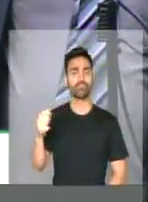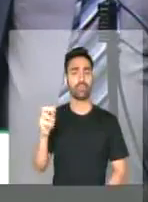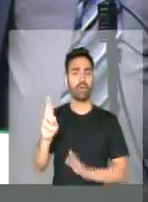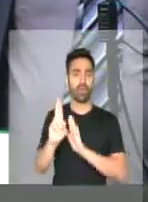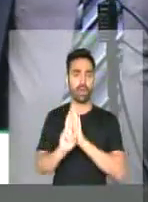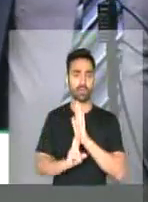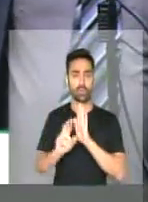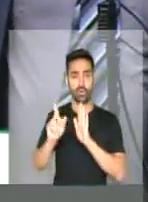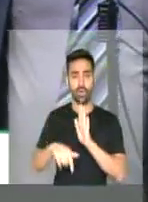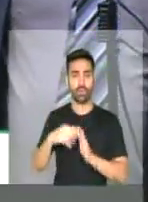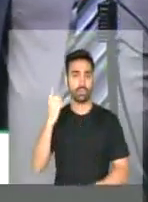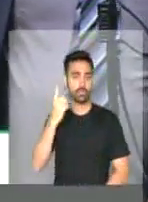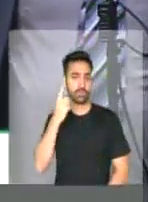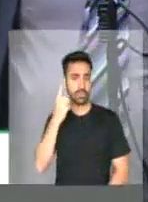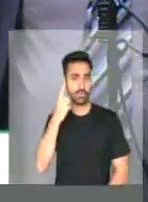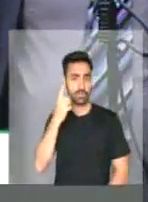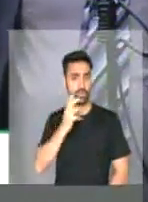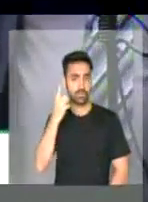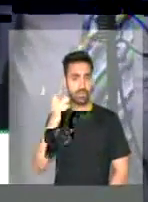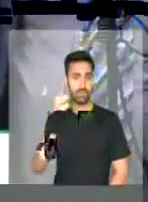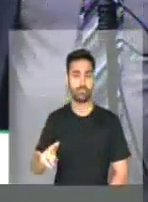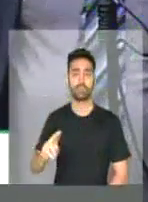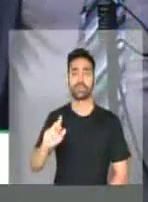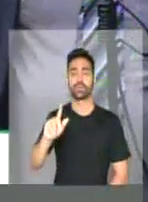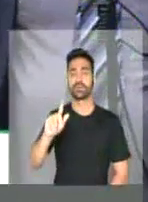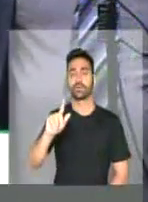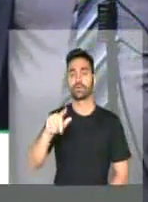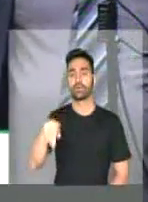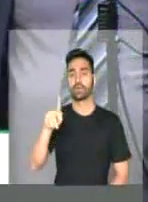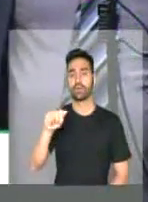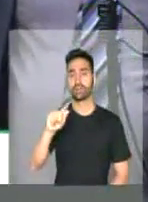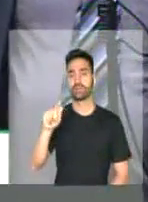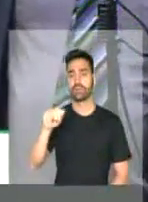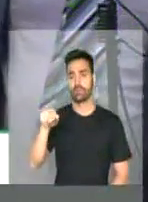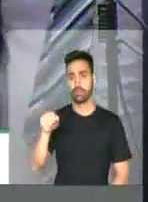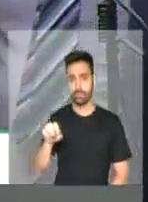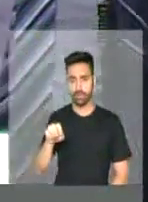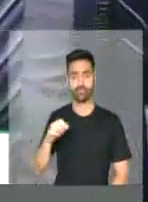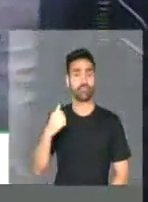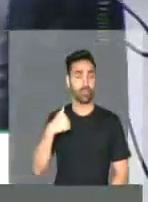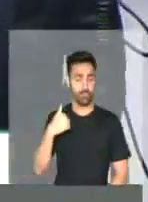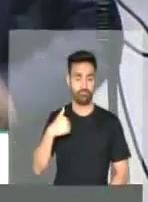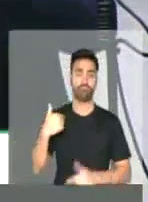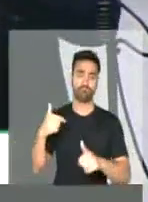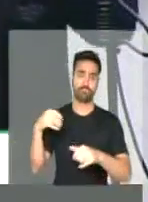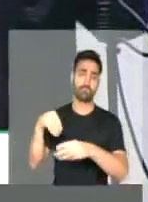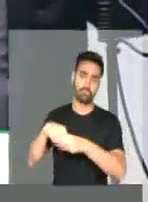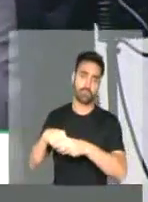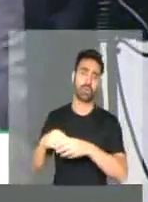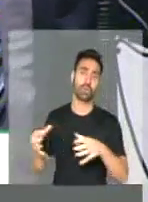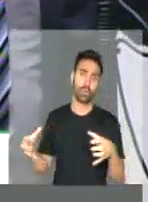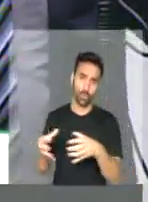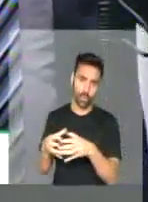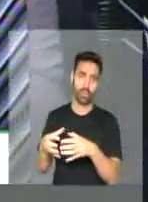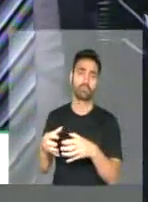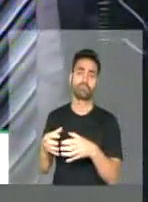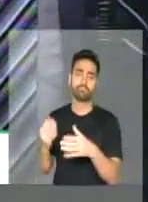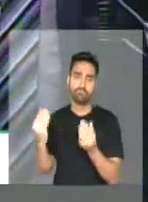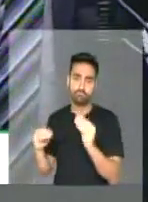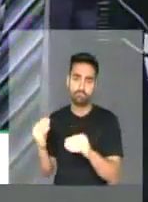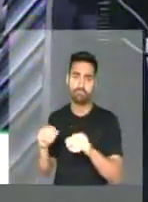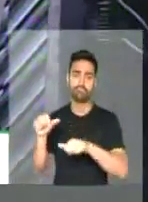será o deputado Canziano. E eu estarei como membro da comissão para aperfeiçoar esse